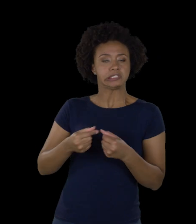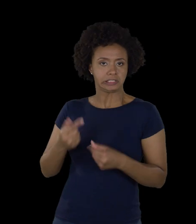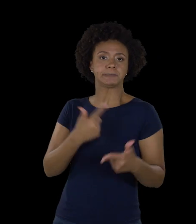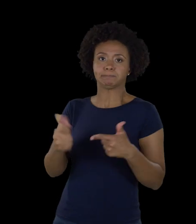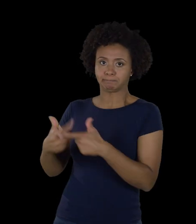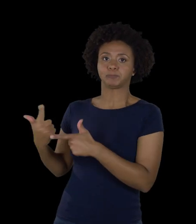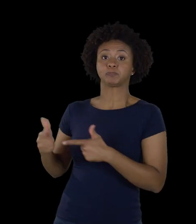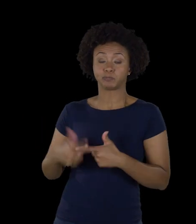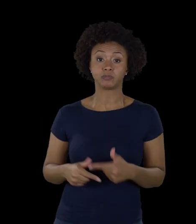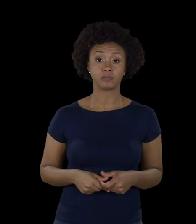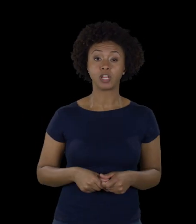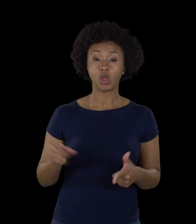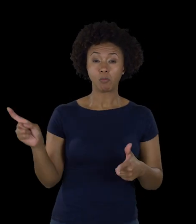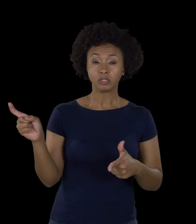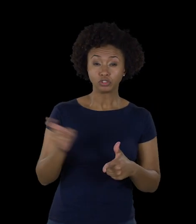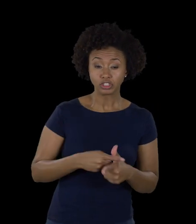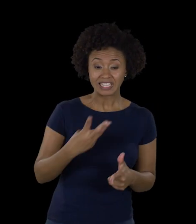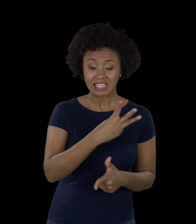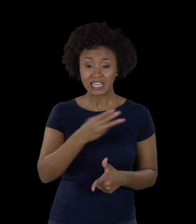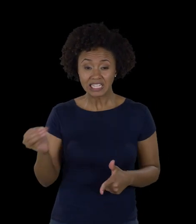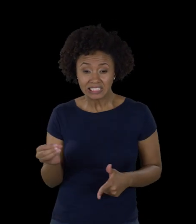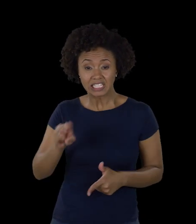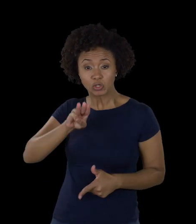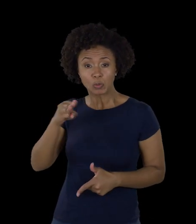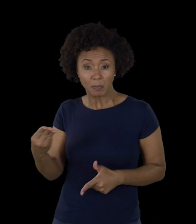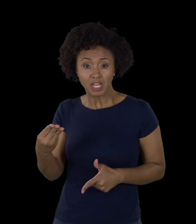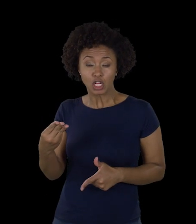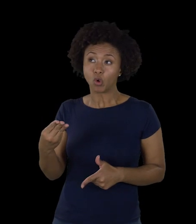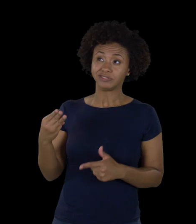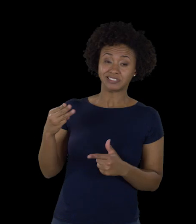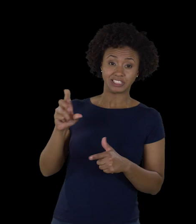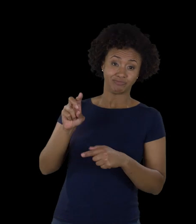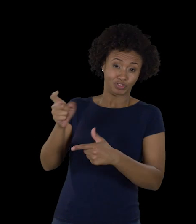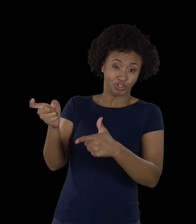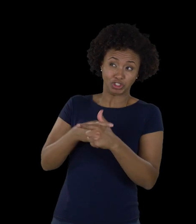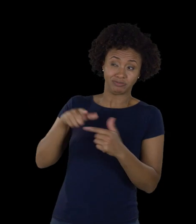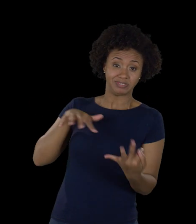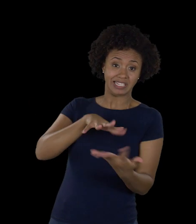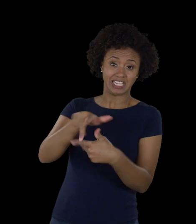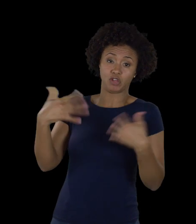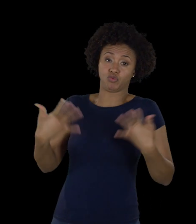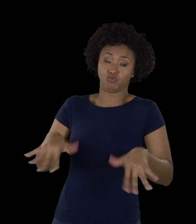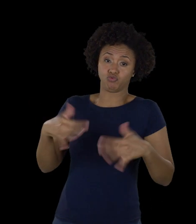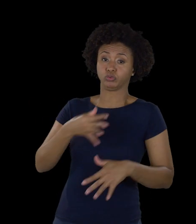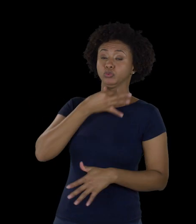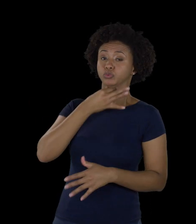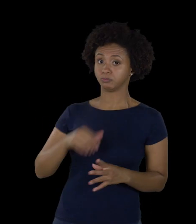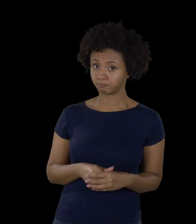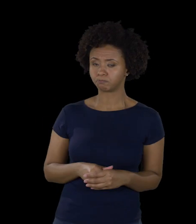de 300 milhões junto ao Fundo Monetário Internacional. Entre a década de 1950